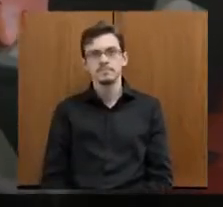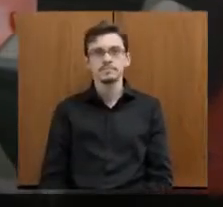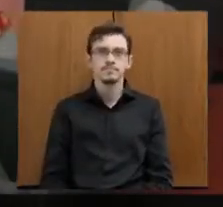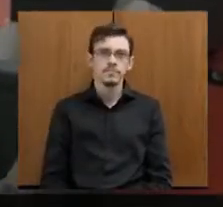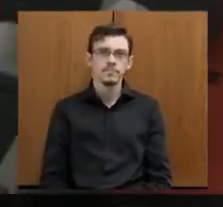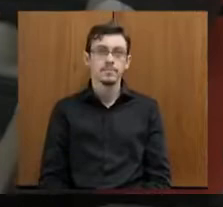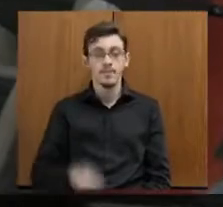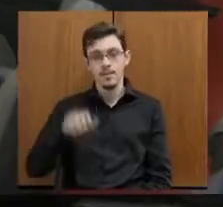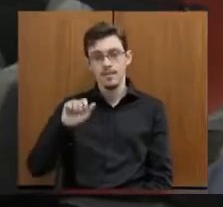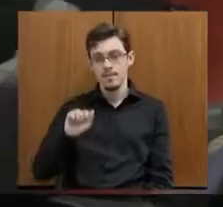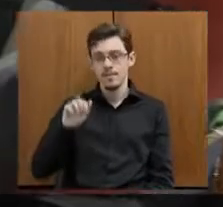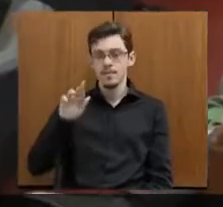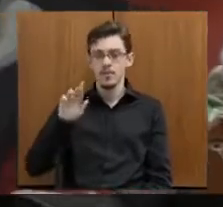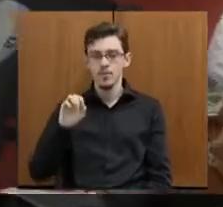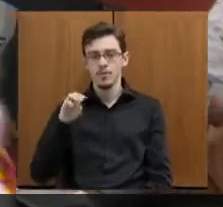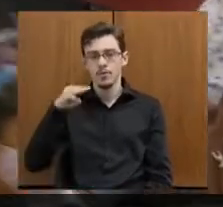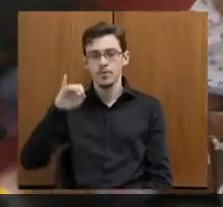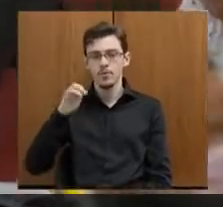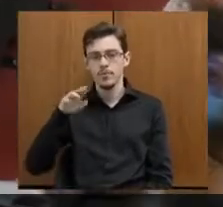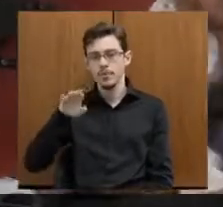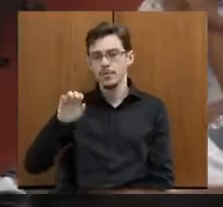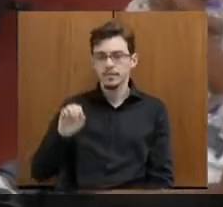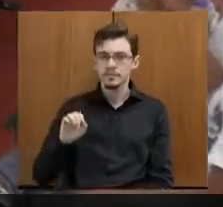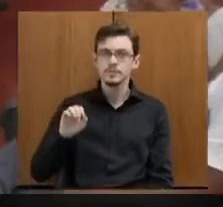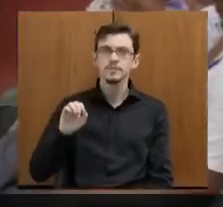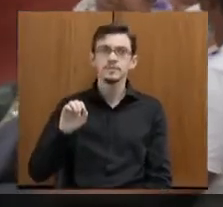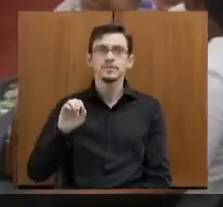Tá flor Miguel